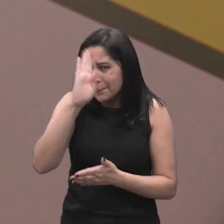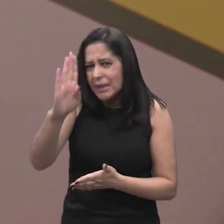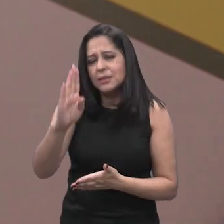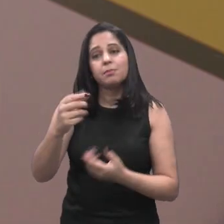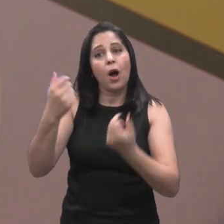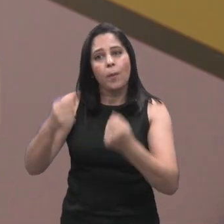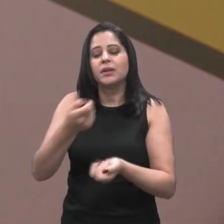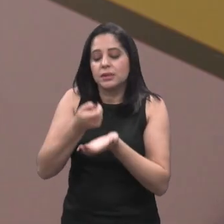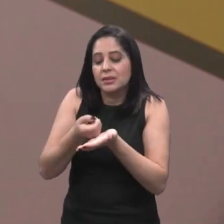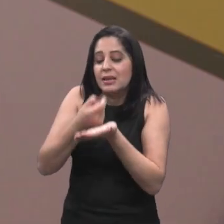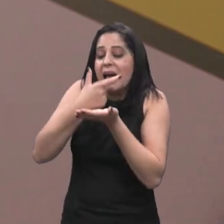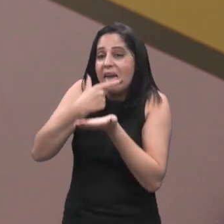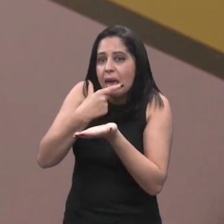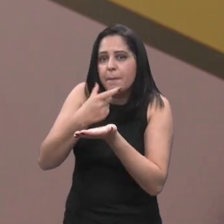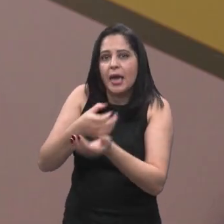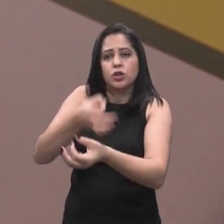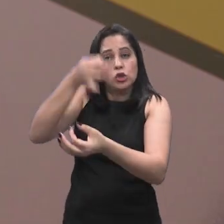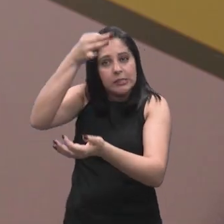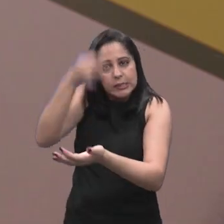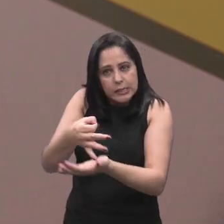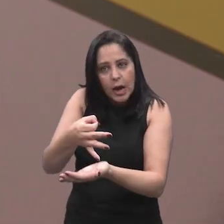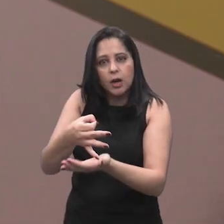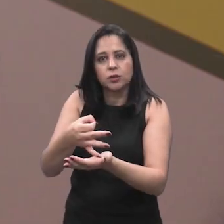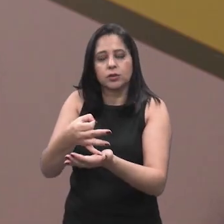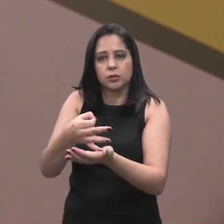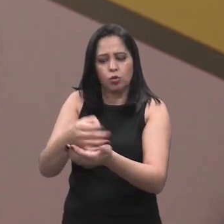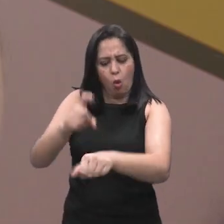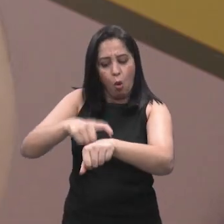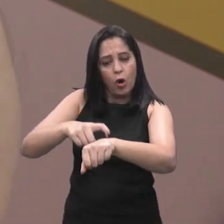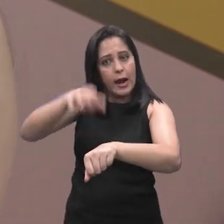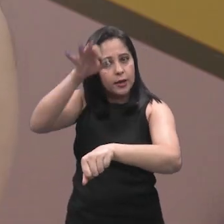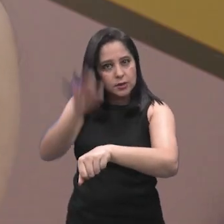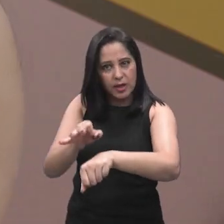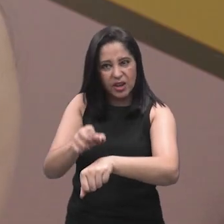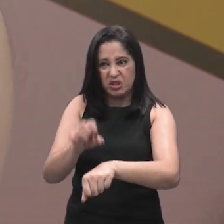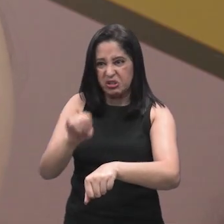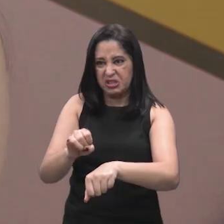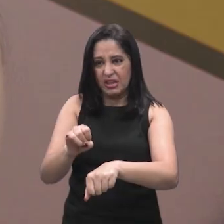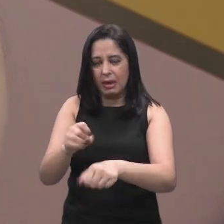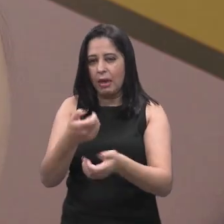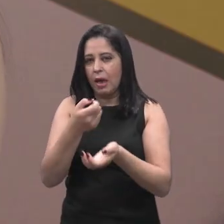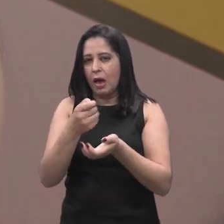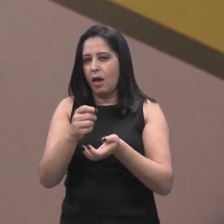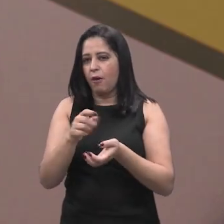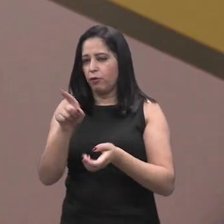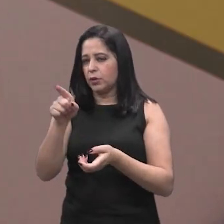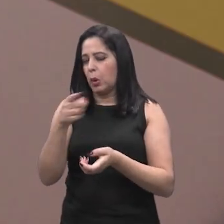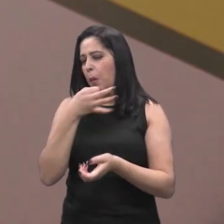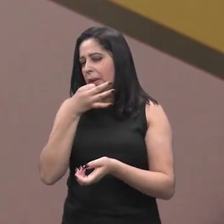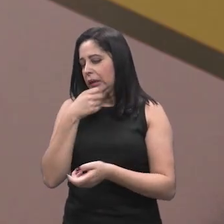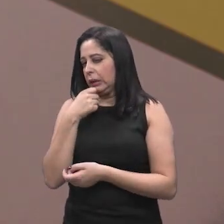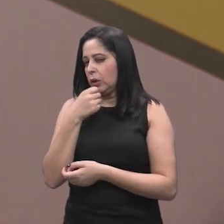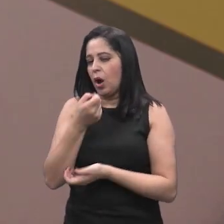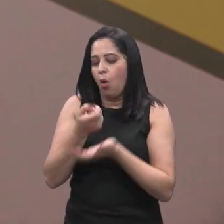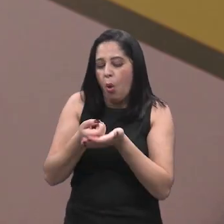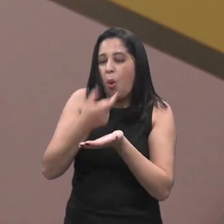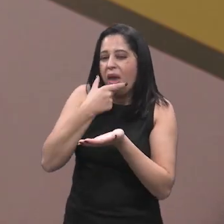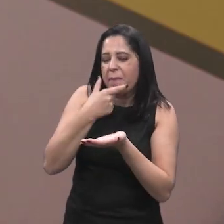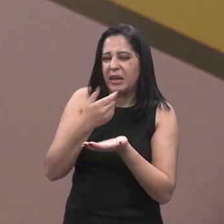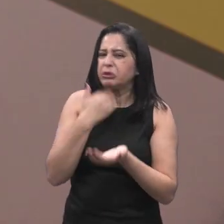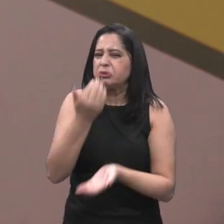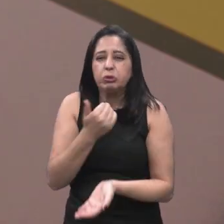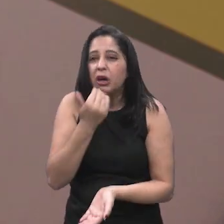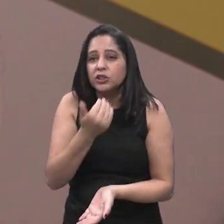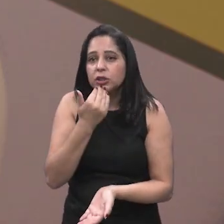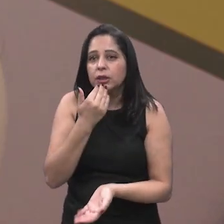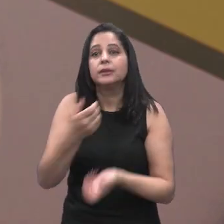como é que eu posso dizer? O gancho principal é você ser adepto à medicação que foi te passada. Se você acha que